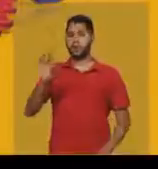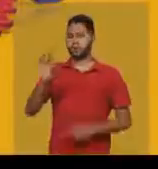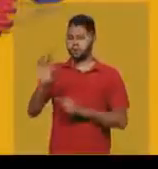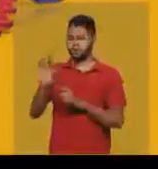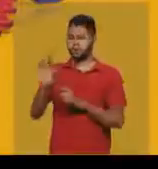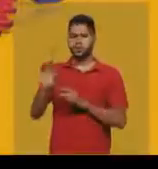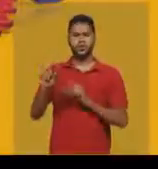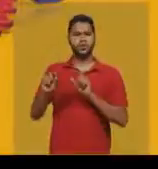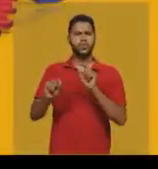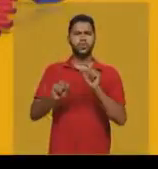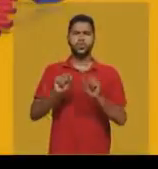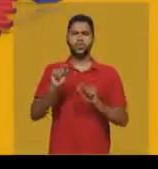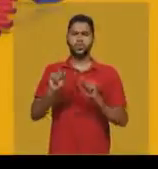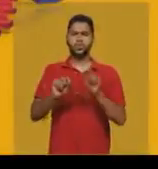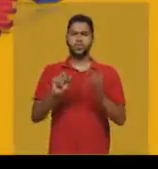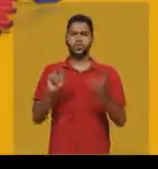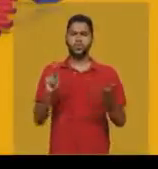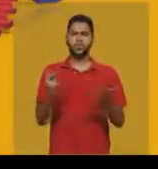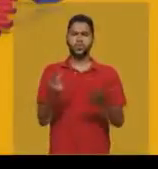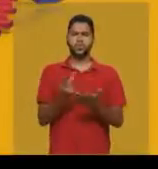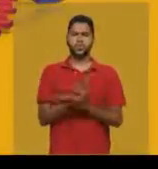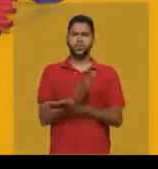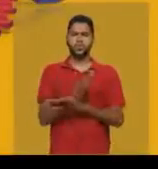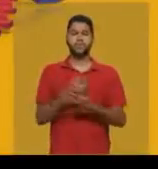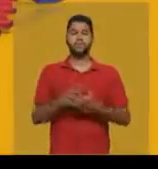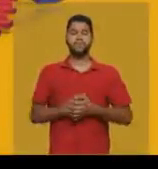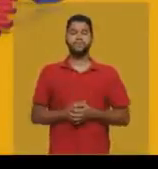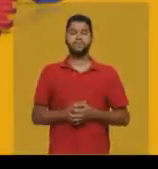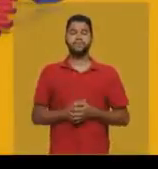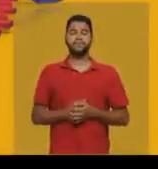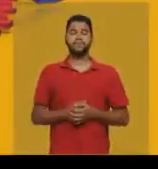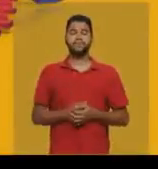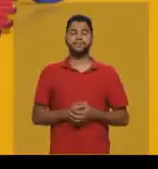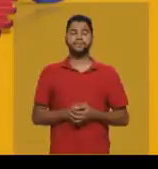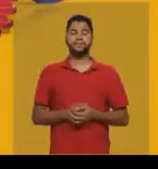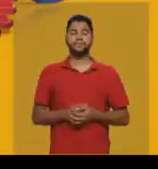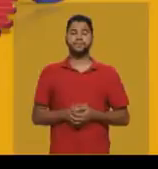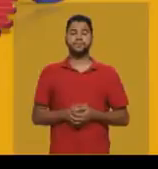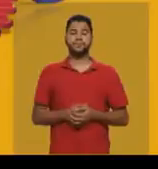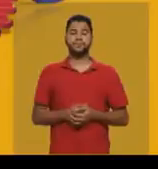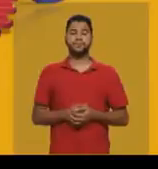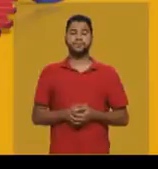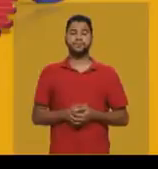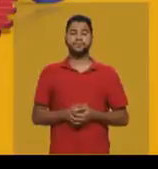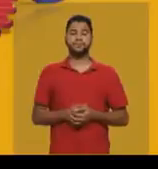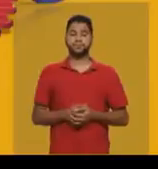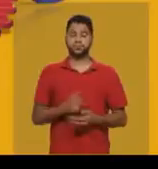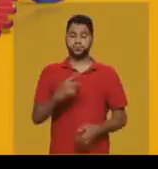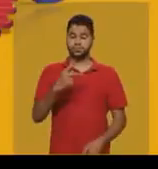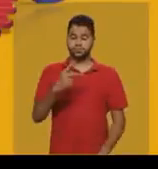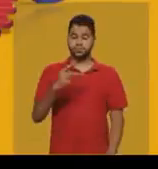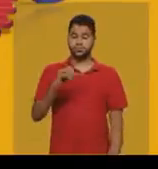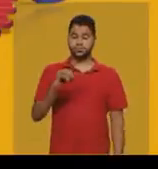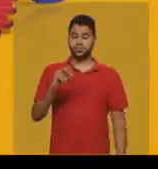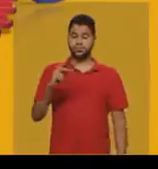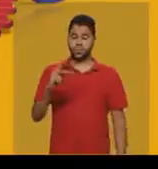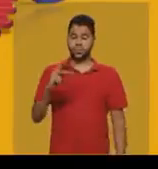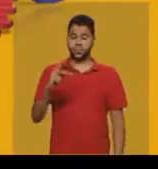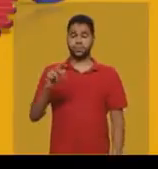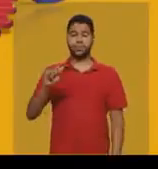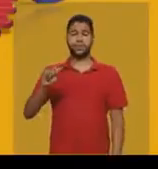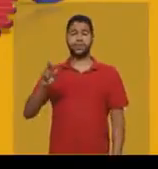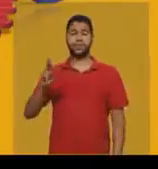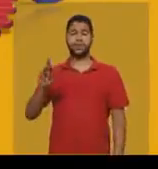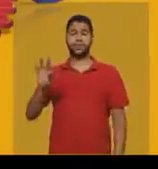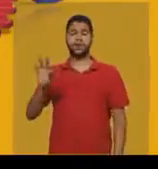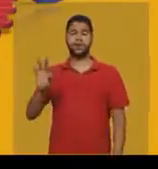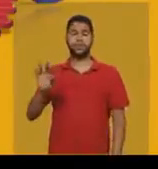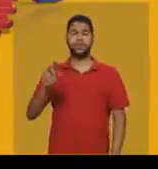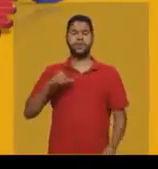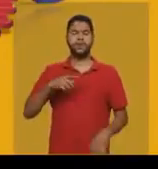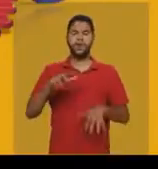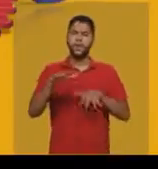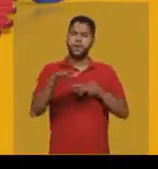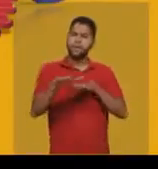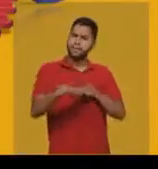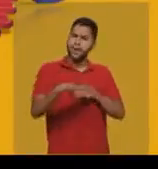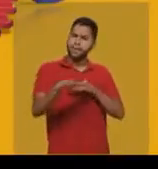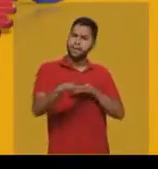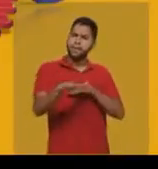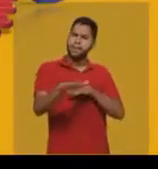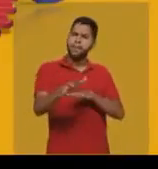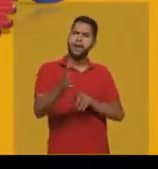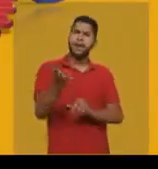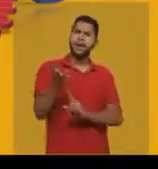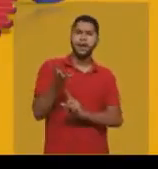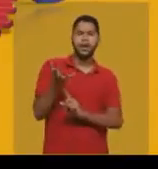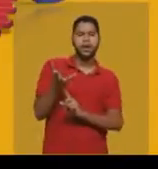que acontece com a entrada da pop art? A pop art foi um movimento artístico que vai